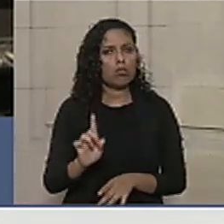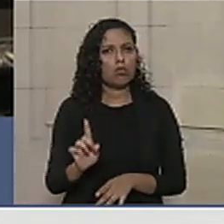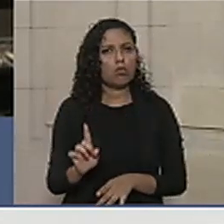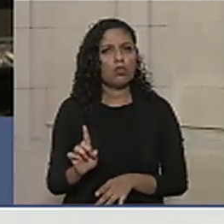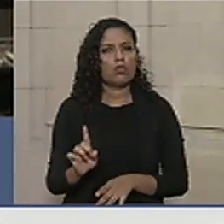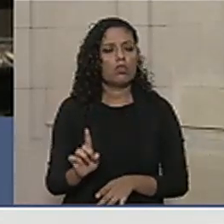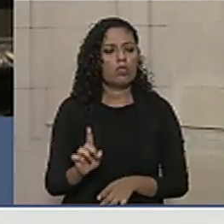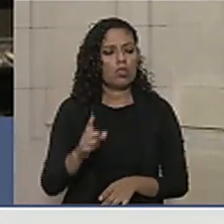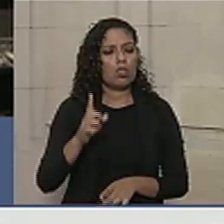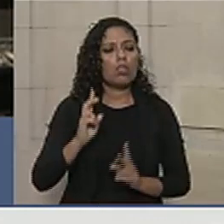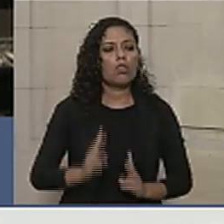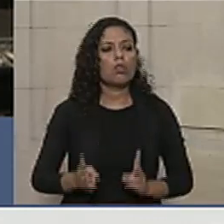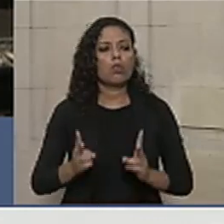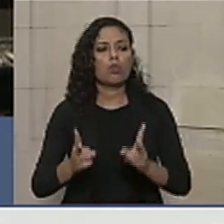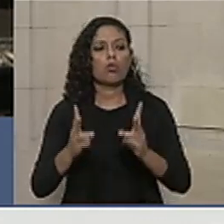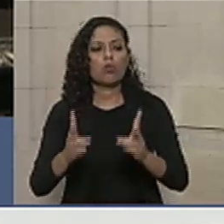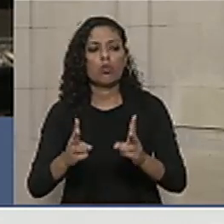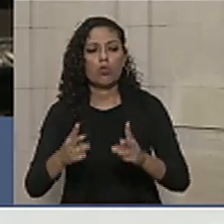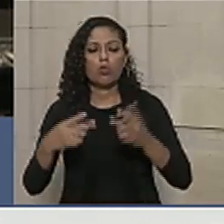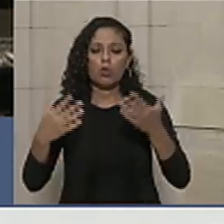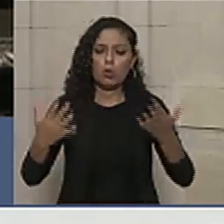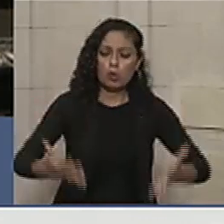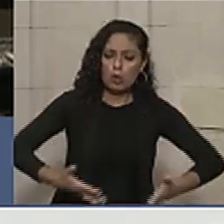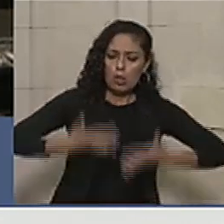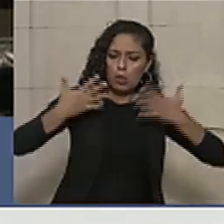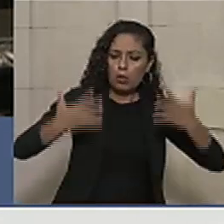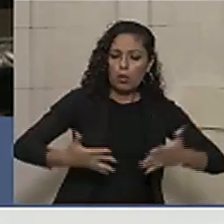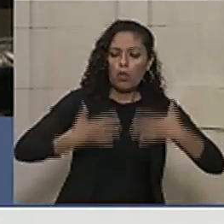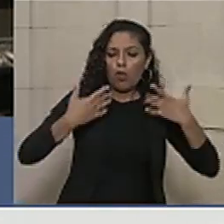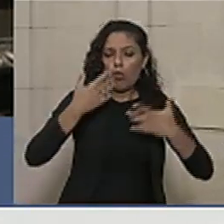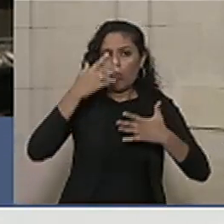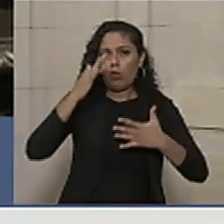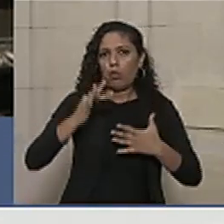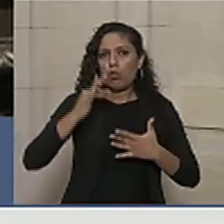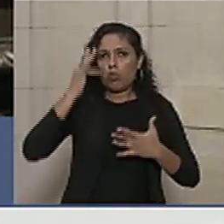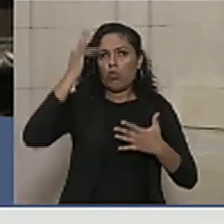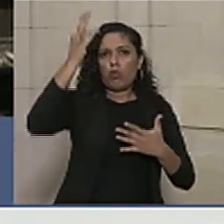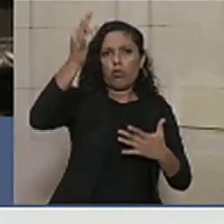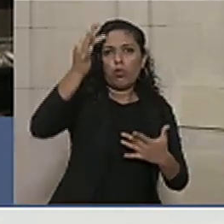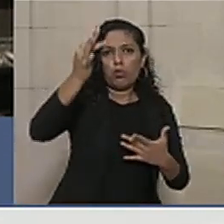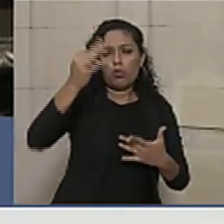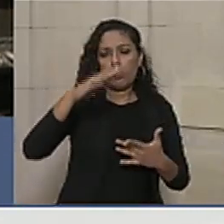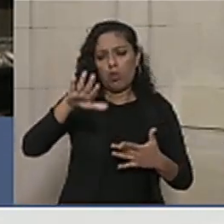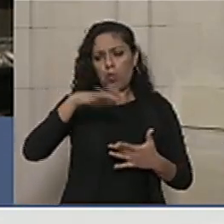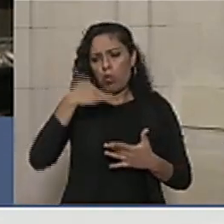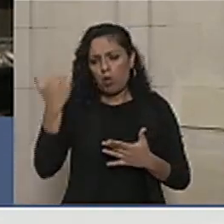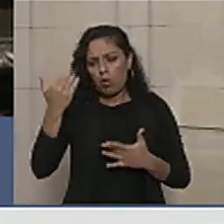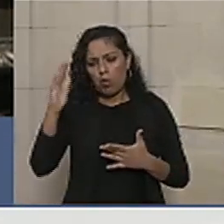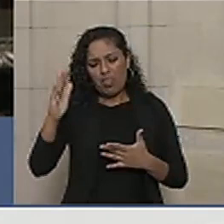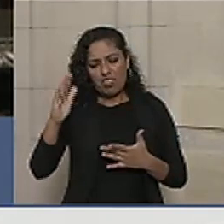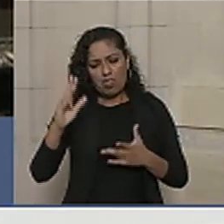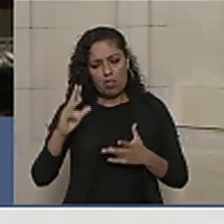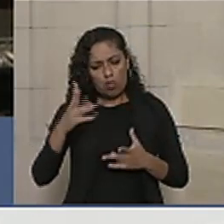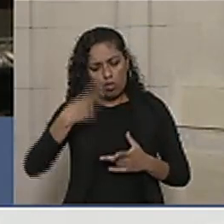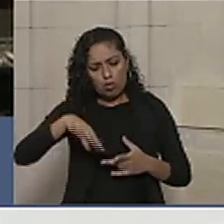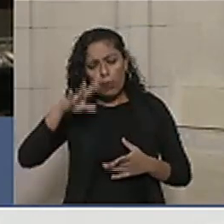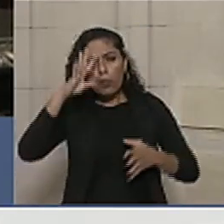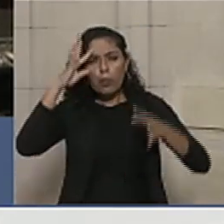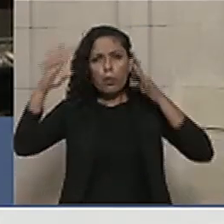mas ela segue nos inspirando para além da morte do seu corpo.